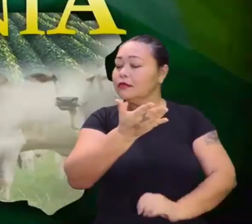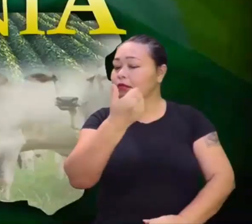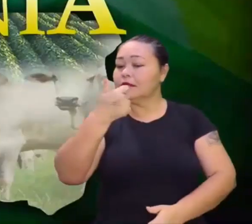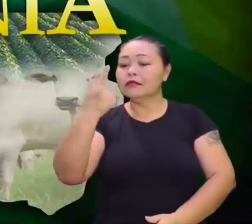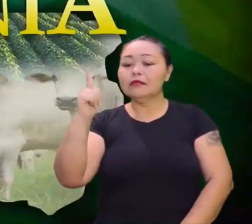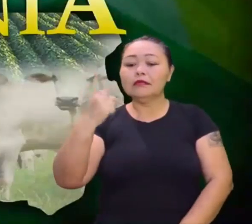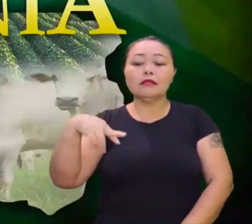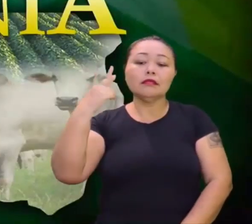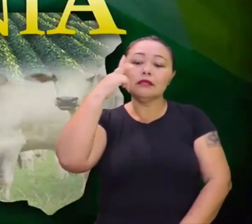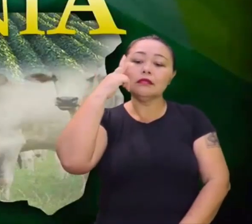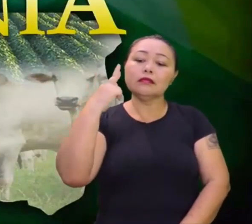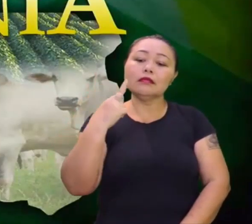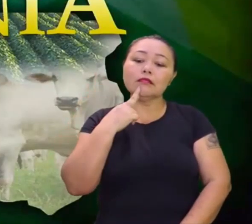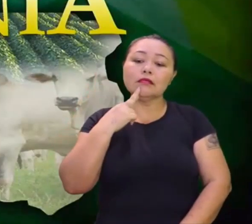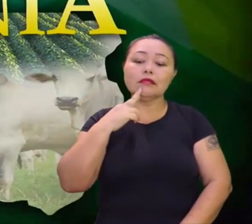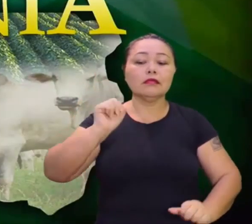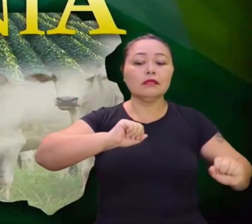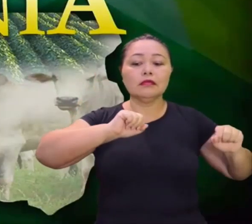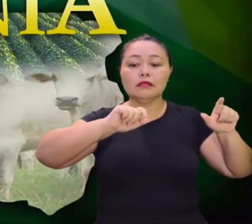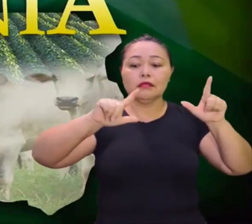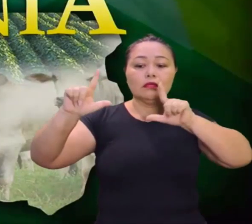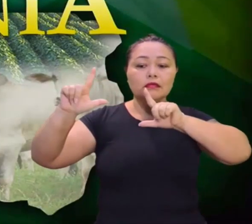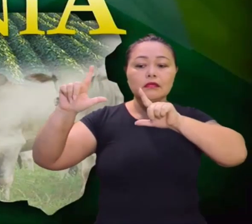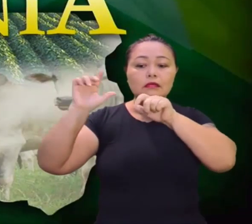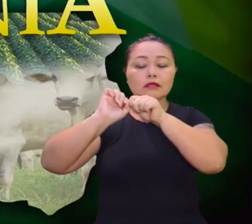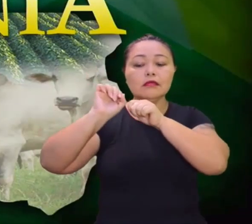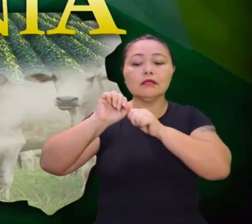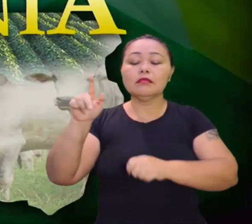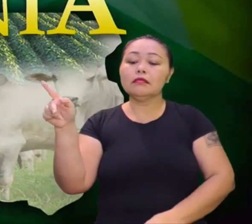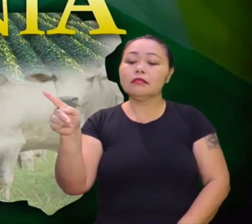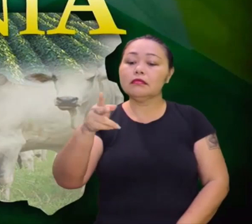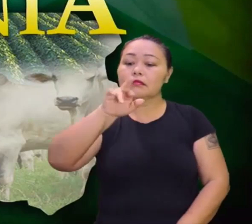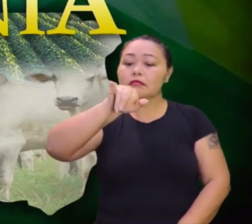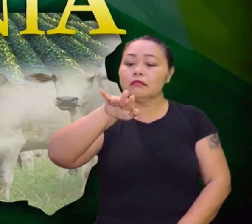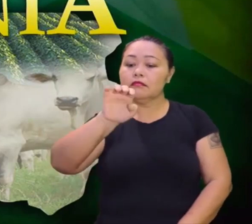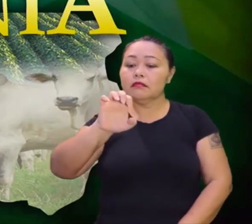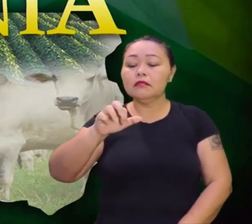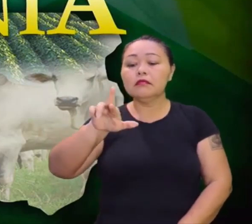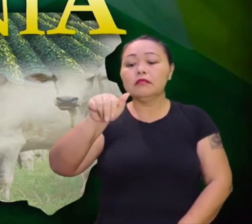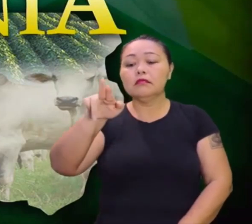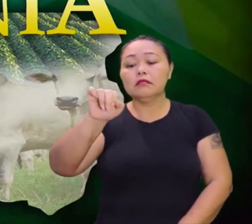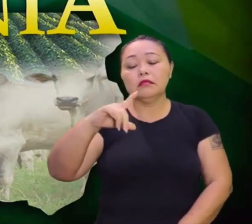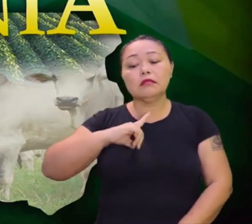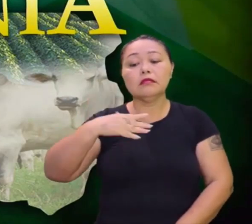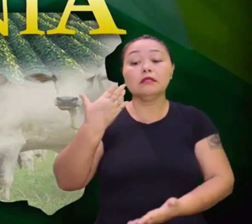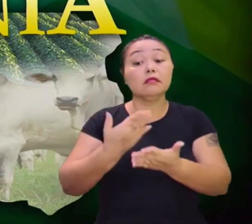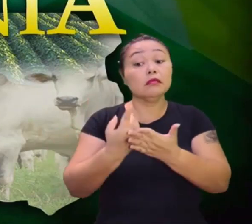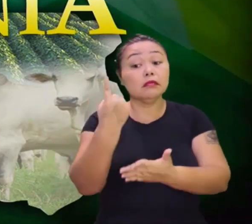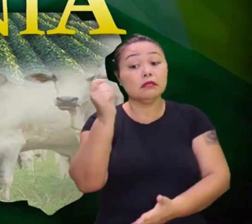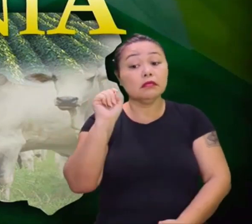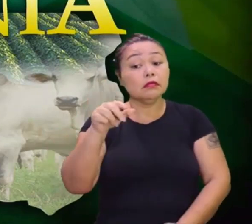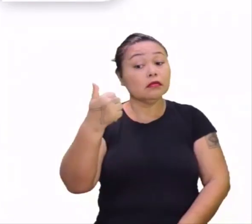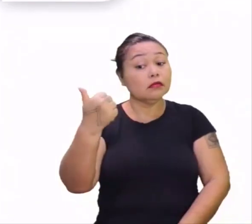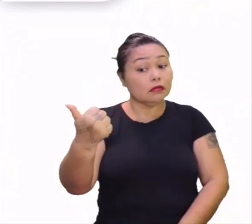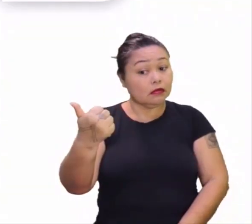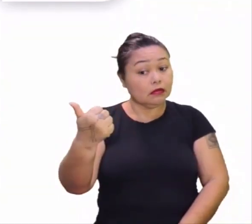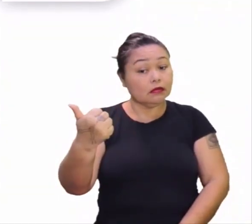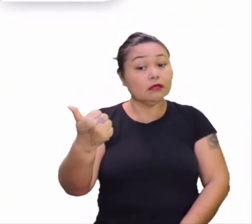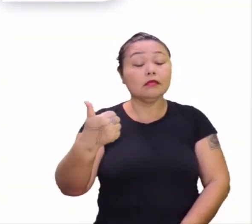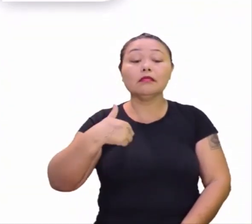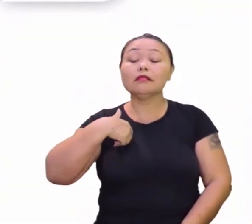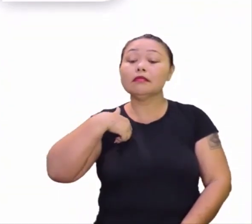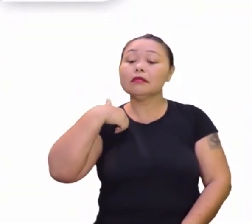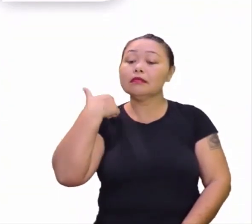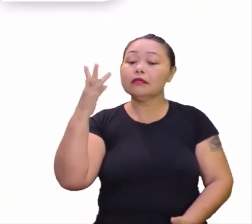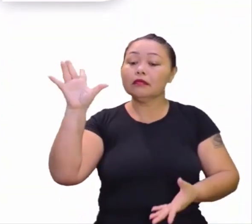lá, Geografia de Rondônia na área, professor Jorge Rogério, aula 1.1. Então,